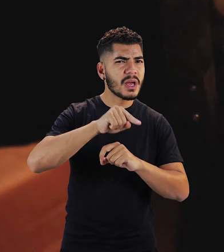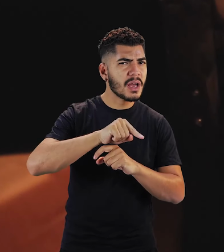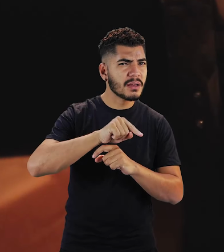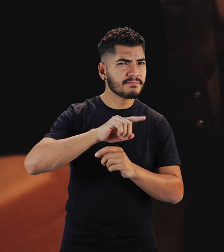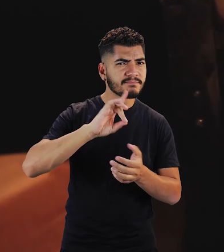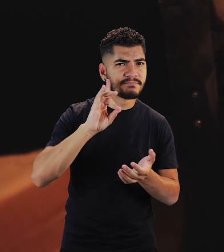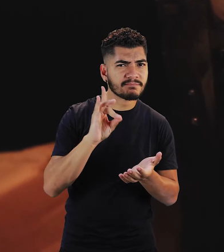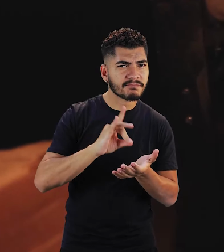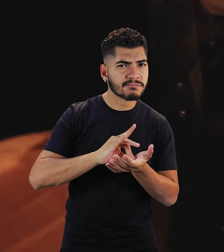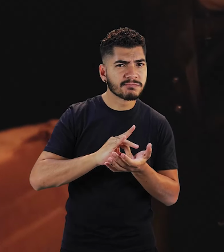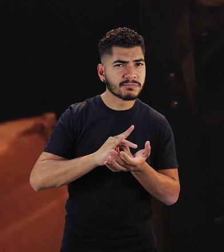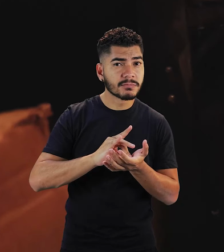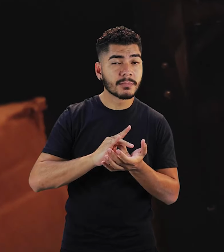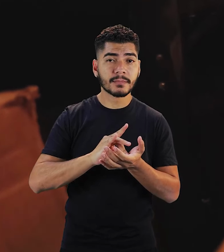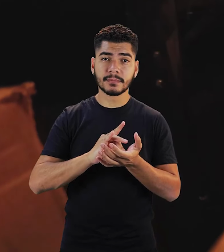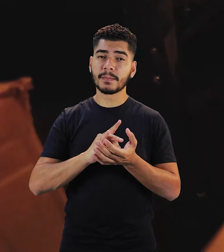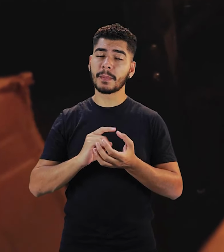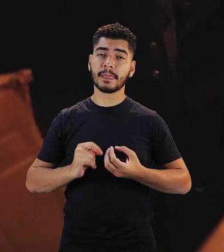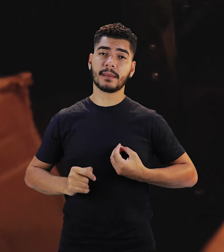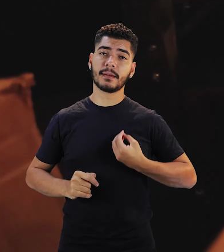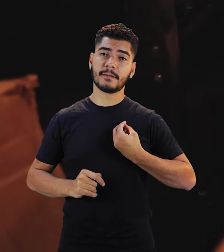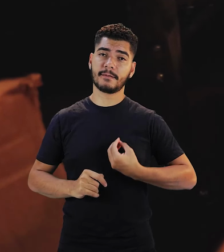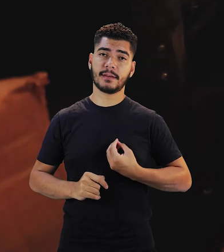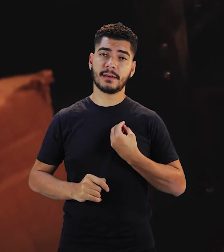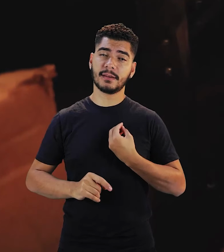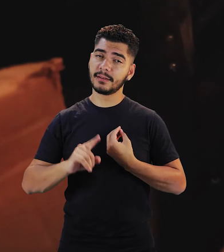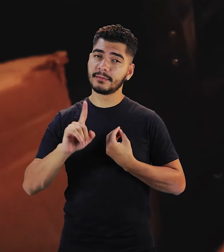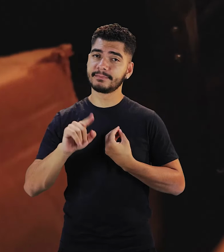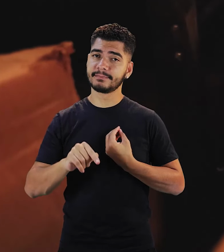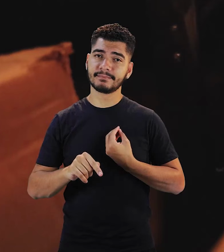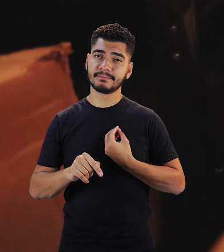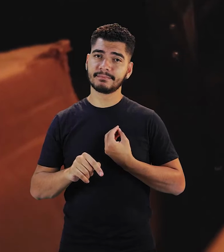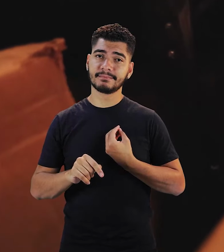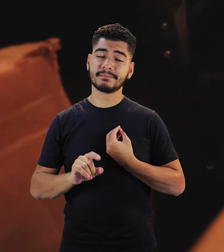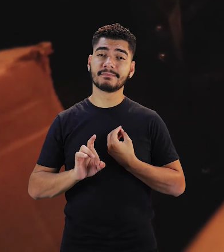É a vida. Nada mais.